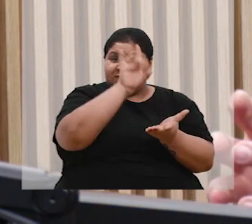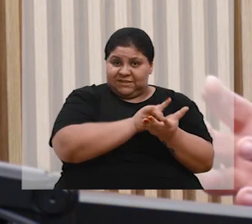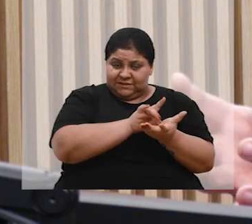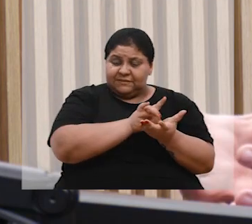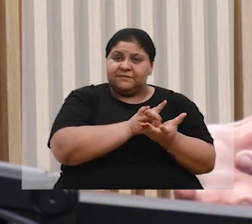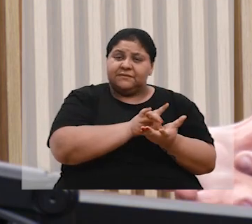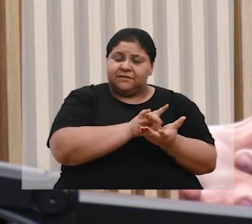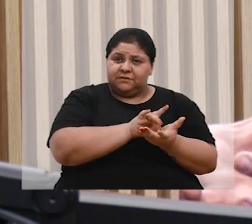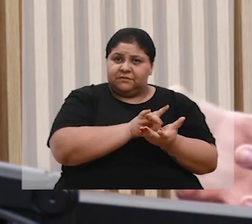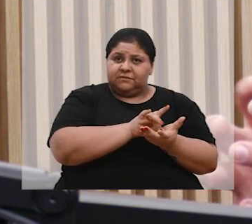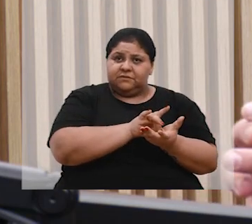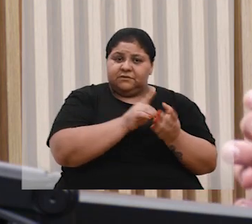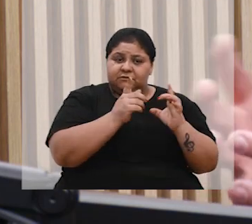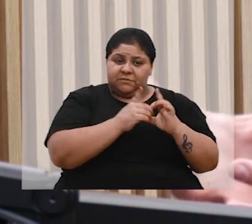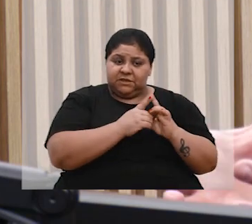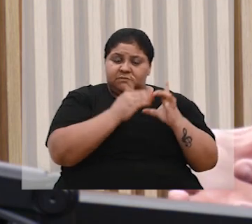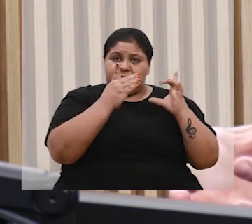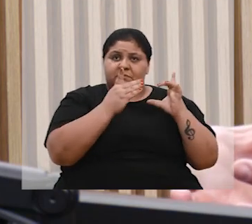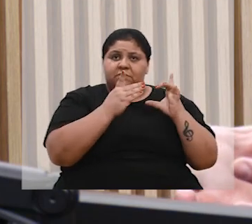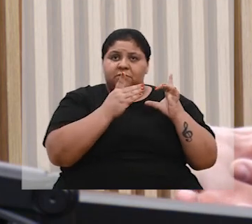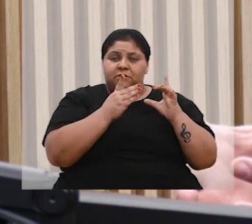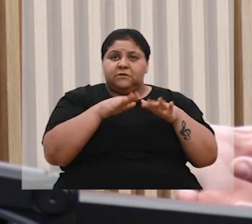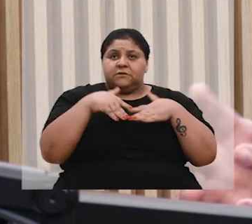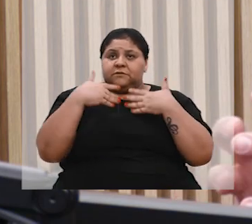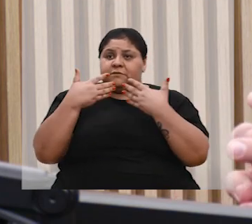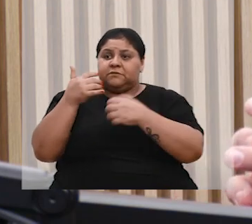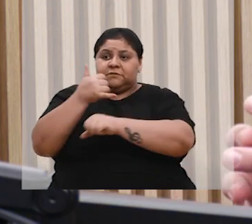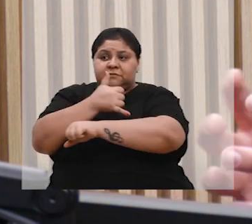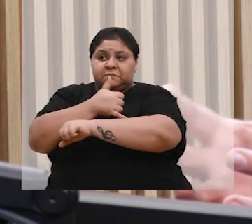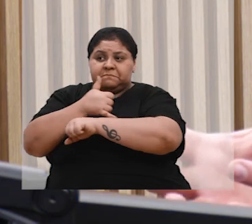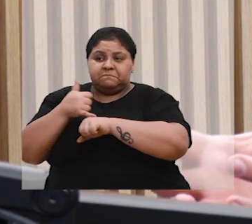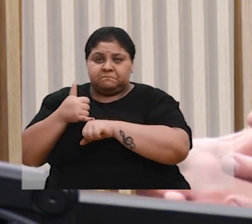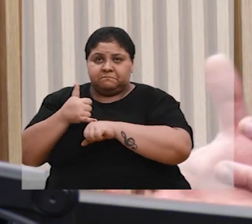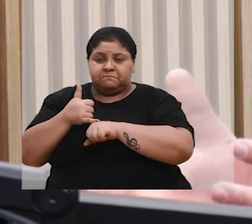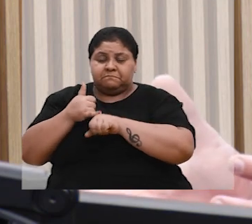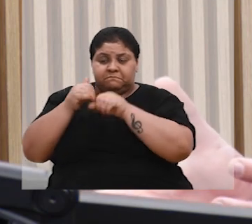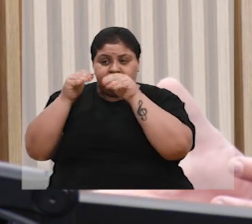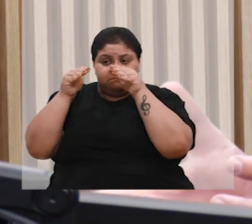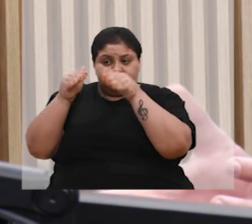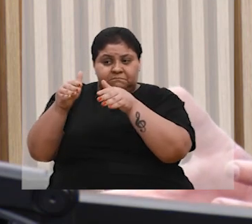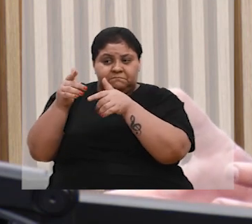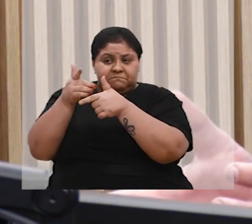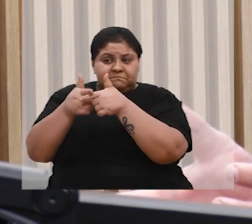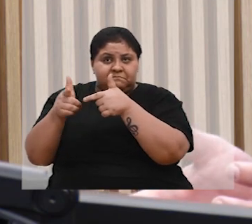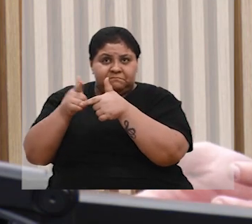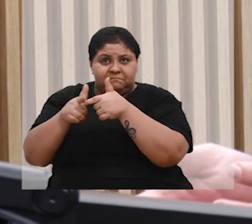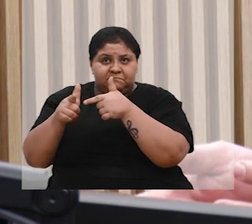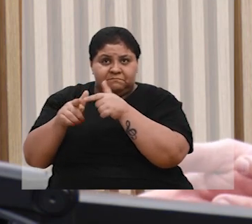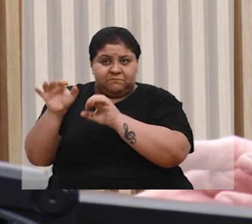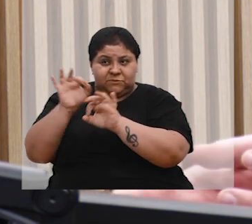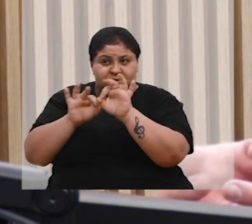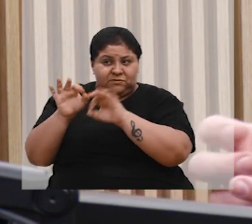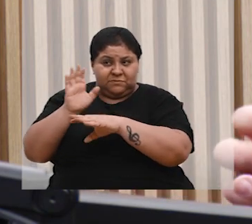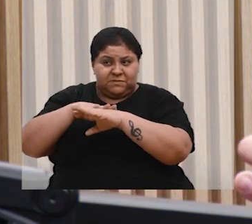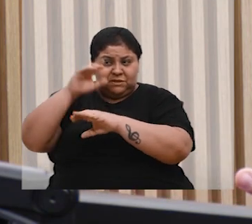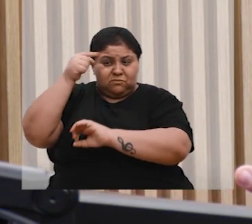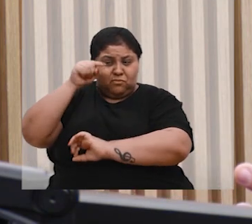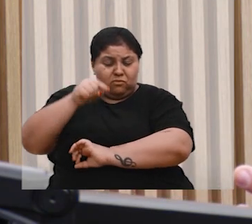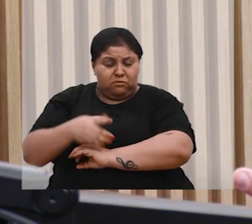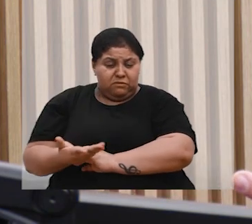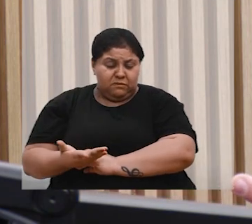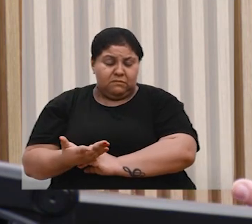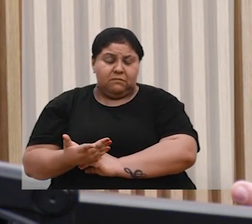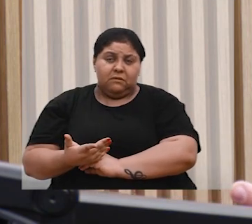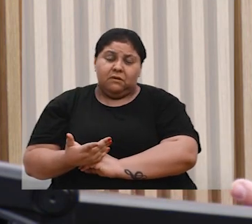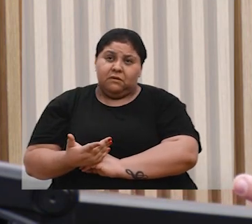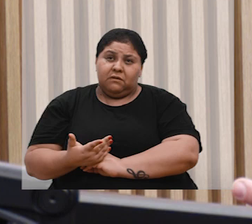está consolidada, né, pela democracia, então passa a se dirigir a problemas de ordem mais